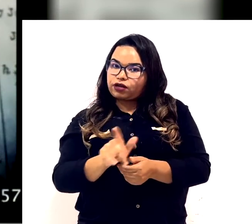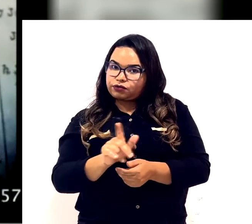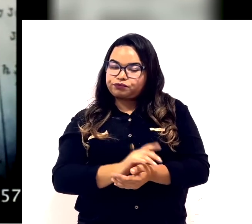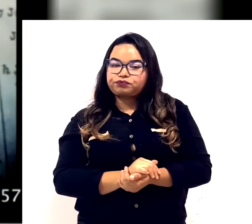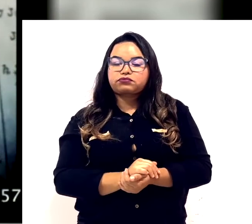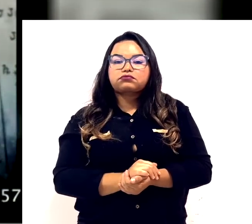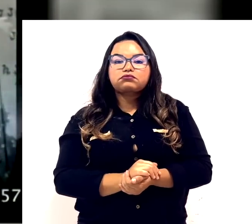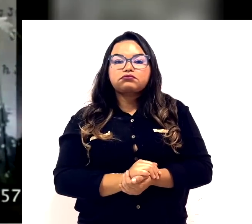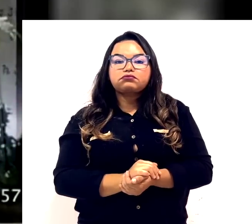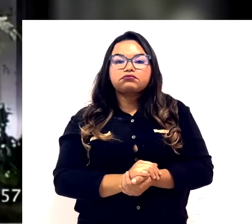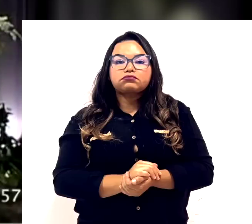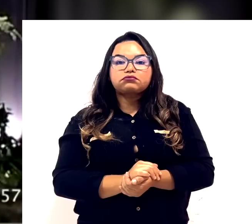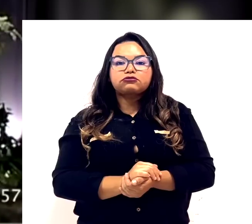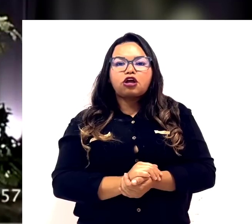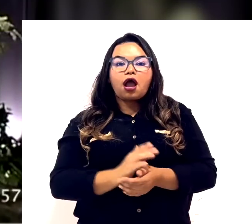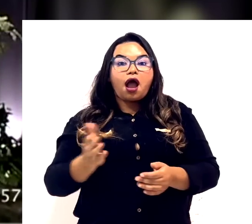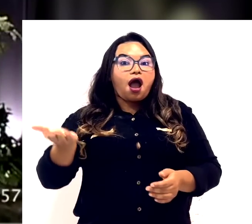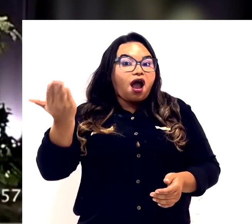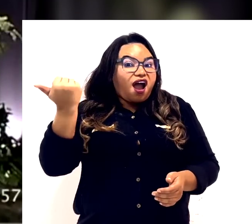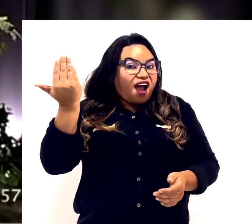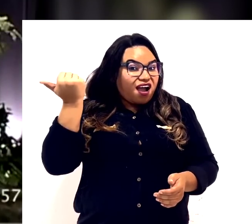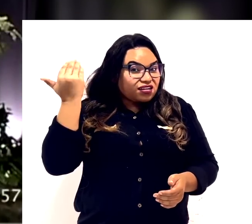igreja cristã primitiva.